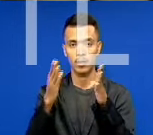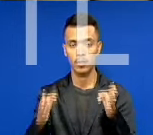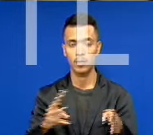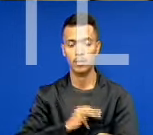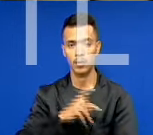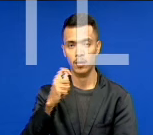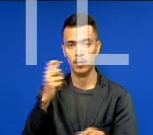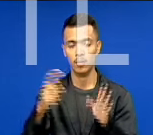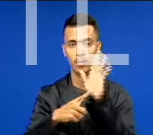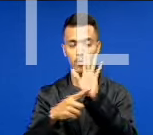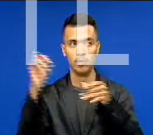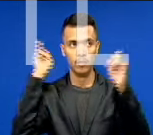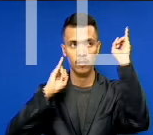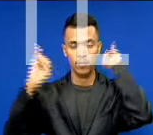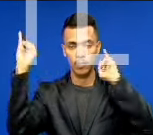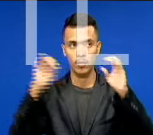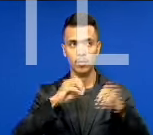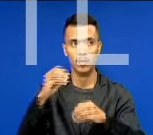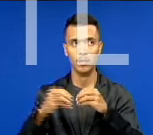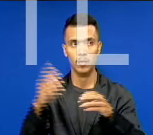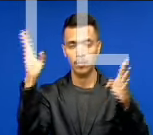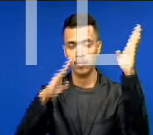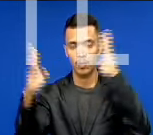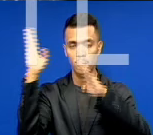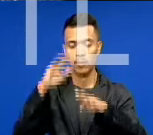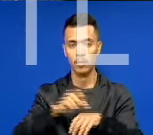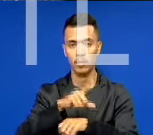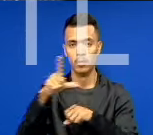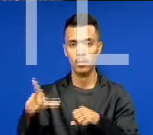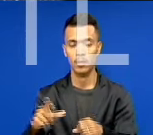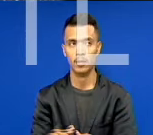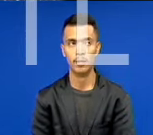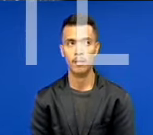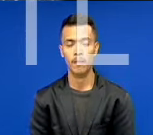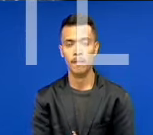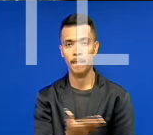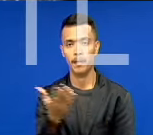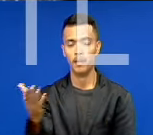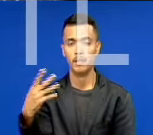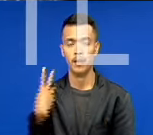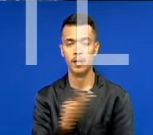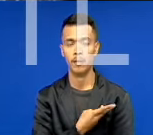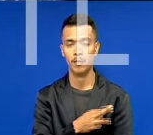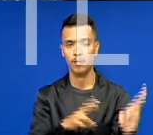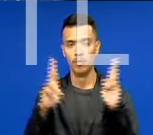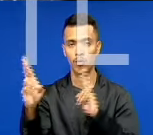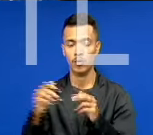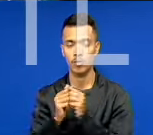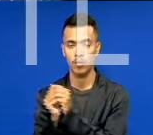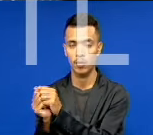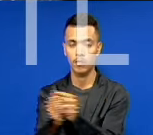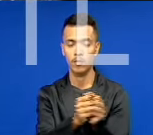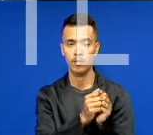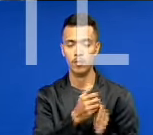no ne divulga informação com a problema social e a terreno. Vai te vou tirar. Amni prontidão a tu acompanha na fati, amni